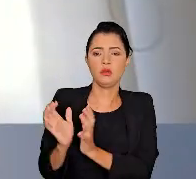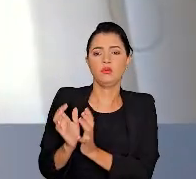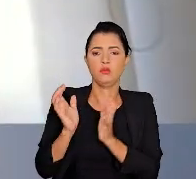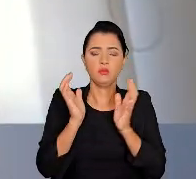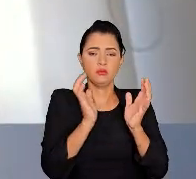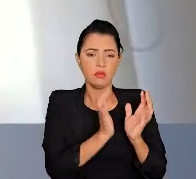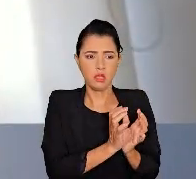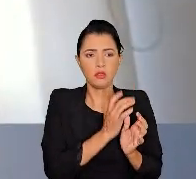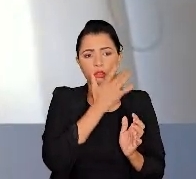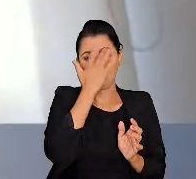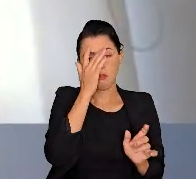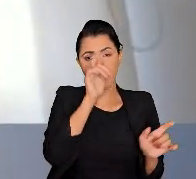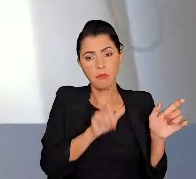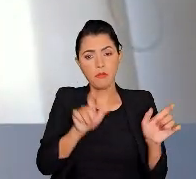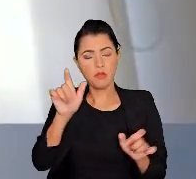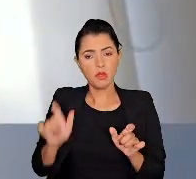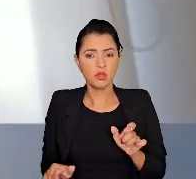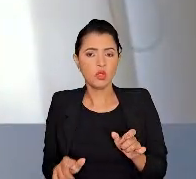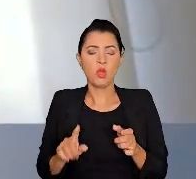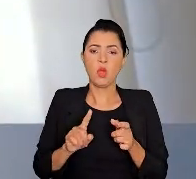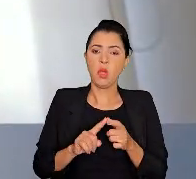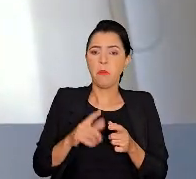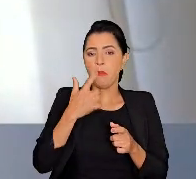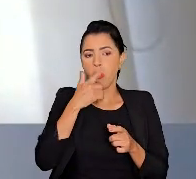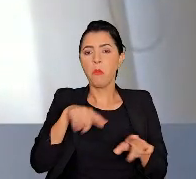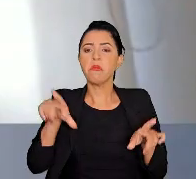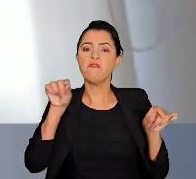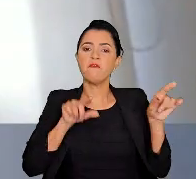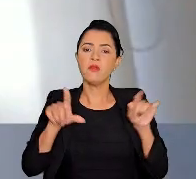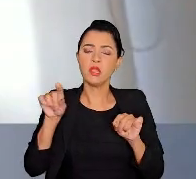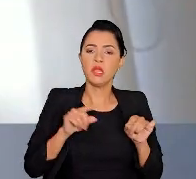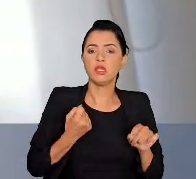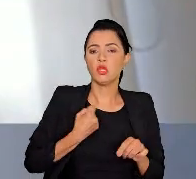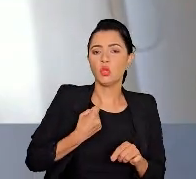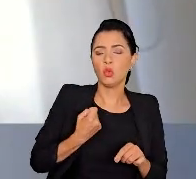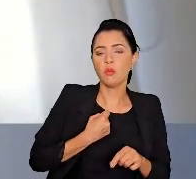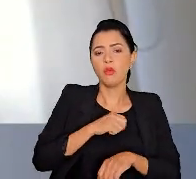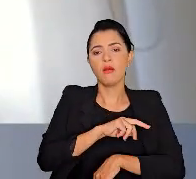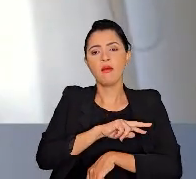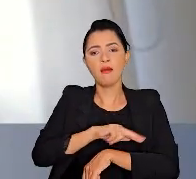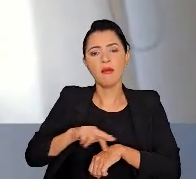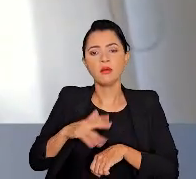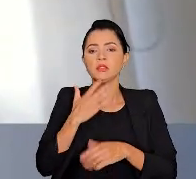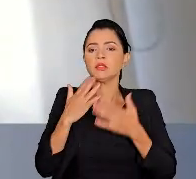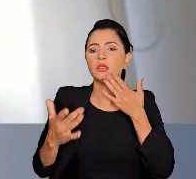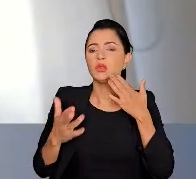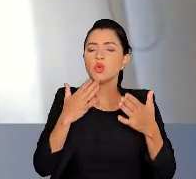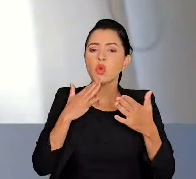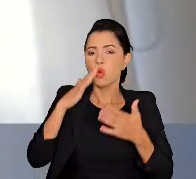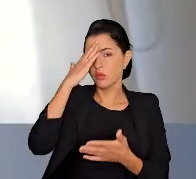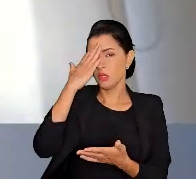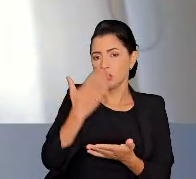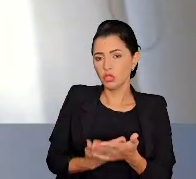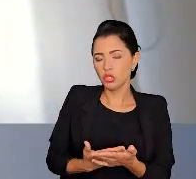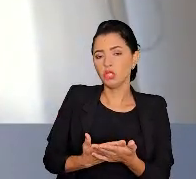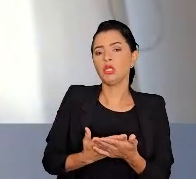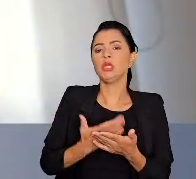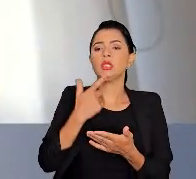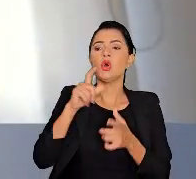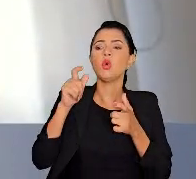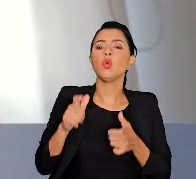pessoas, por restrições ou preferências oriundas de raça, cor, credo, descendência ou